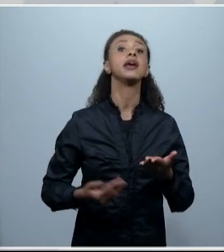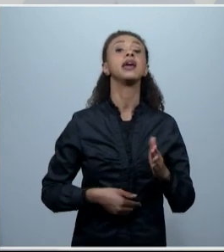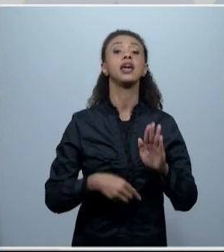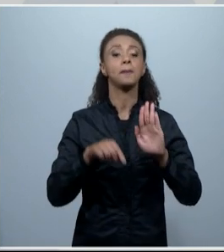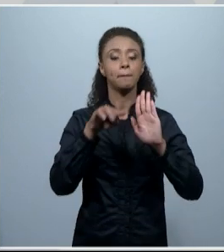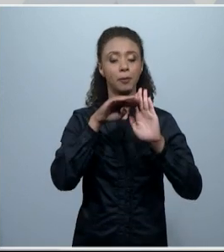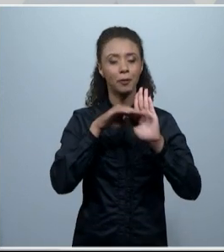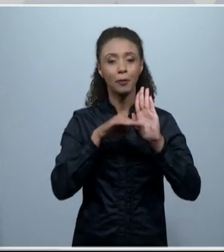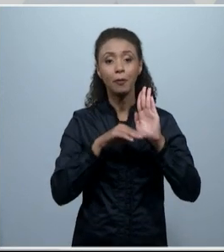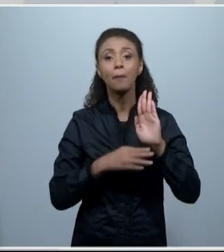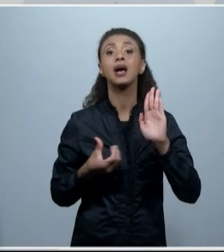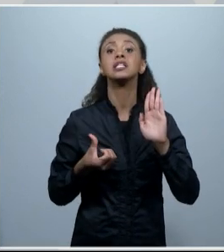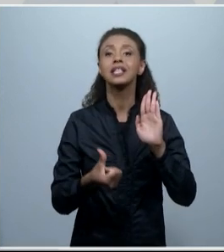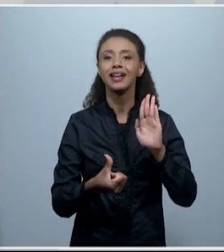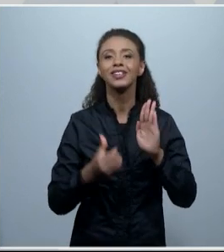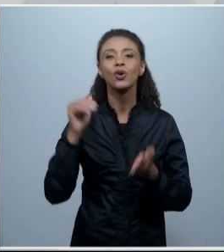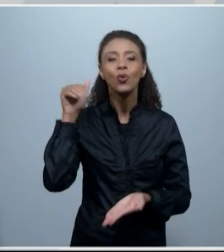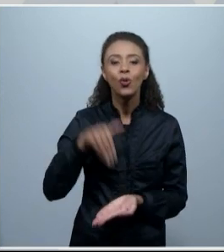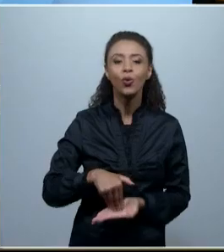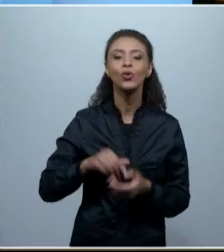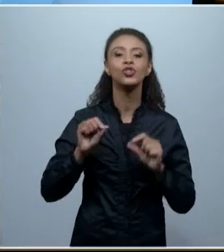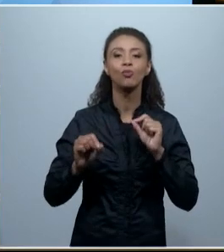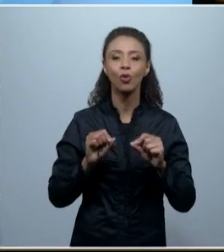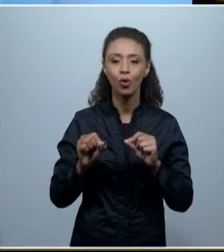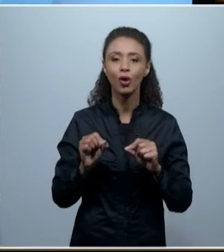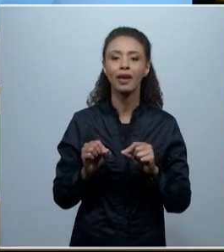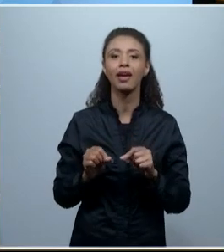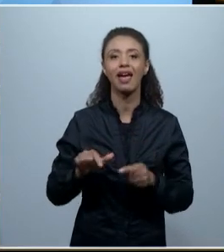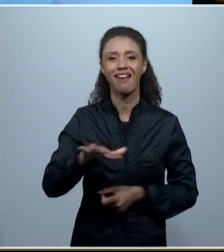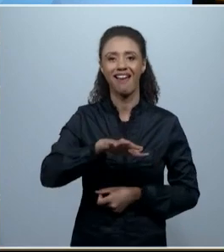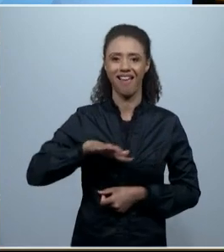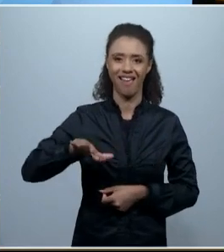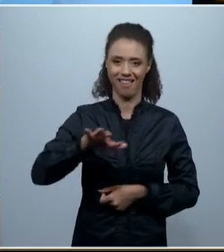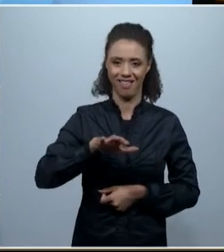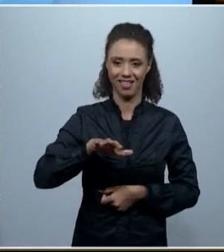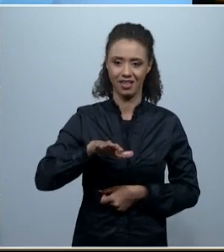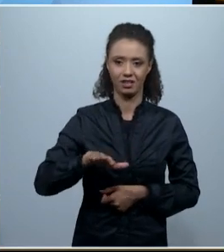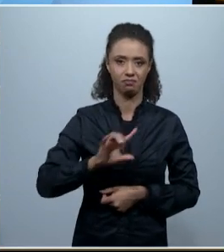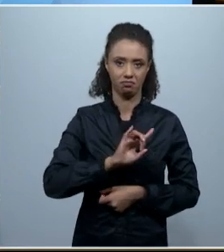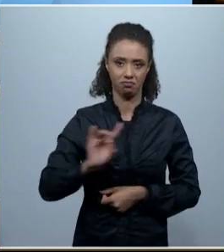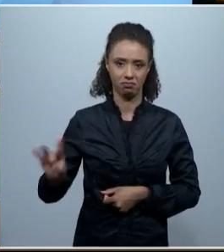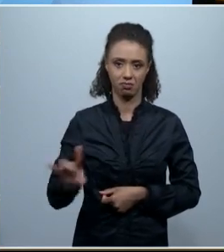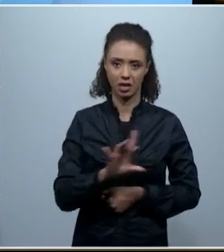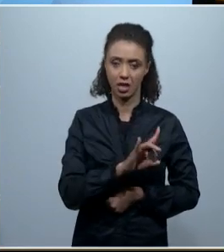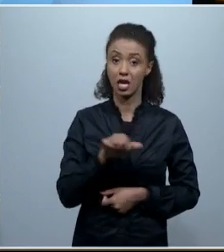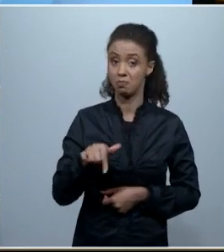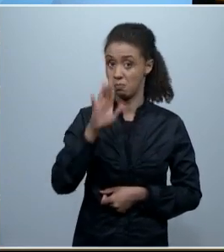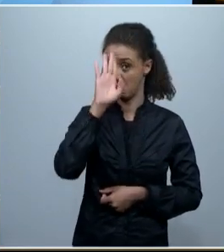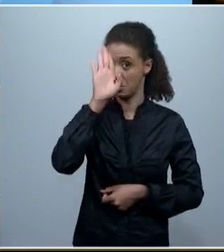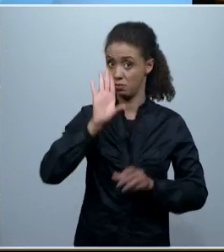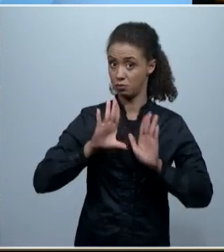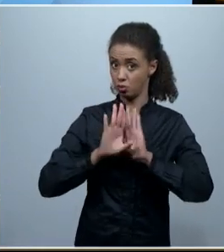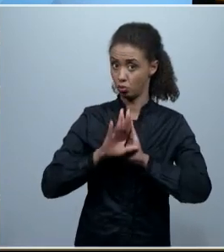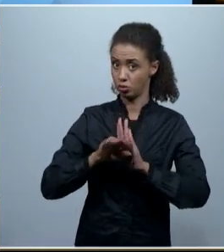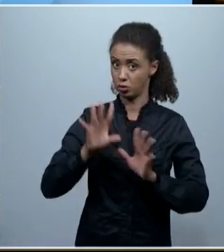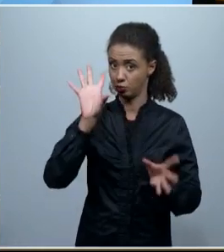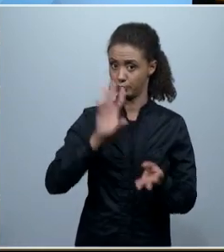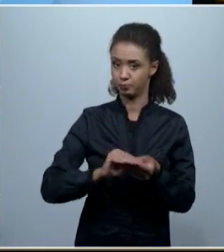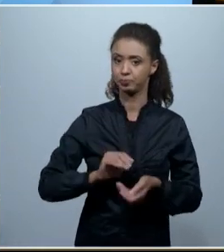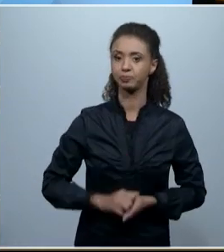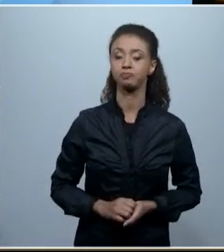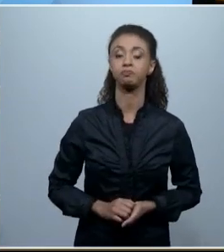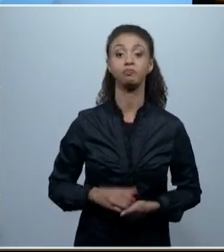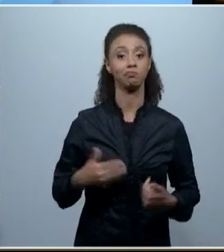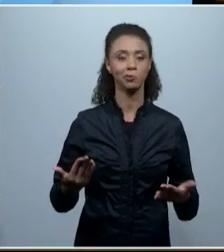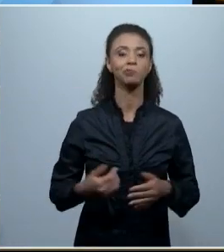triângulos área de quadriláteros ea área de circunferência a jóia então esses são os conceitos principais nesse primeiro